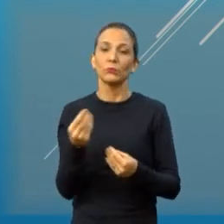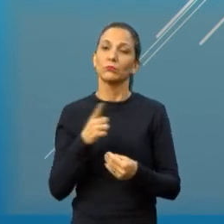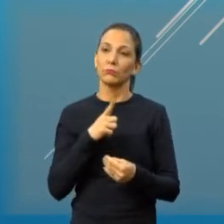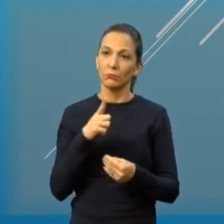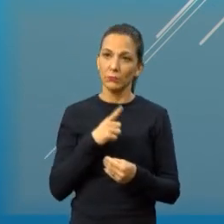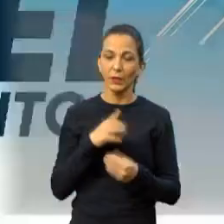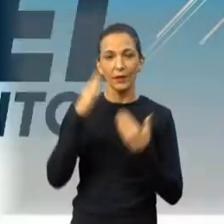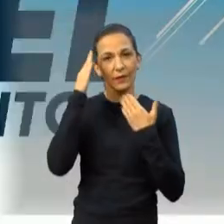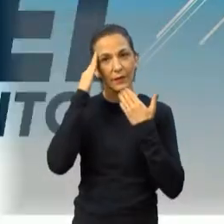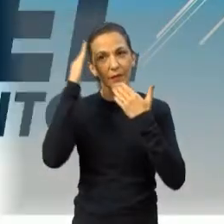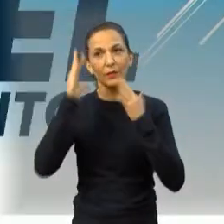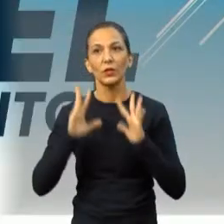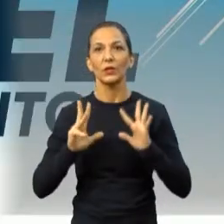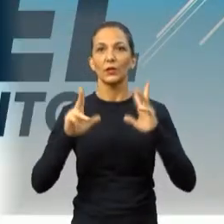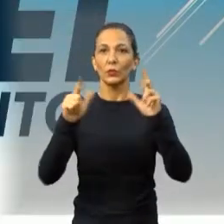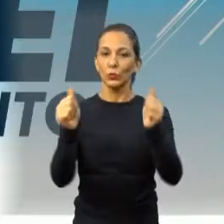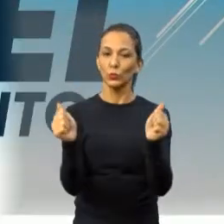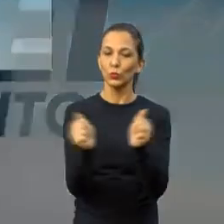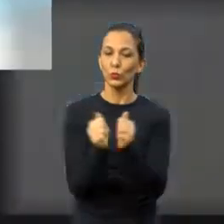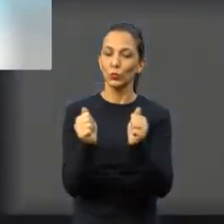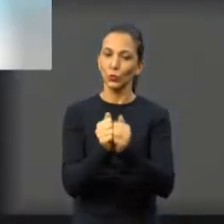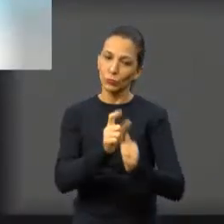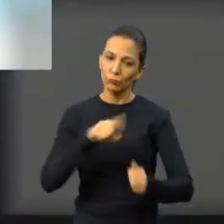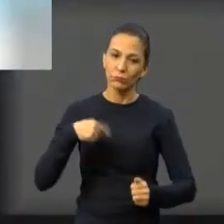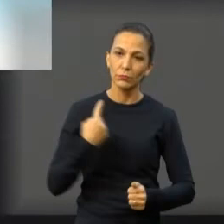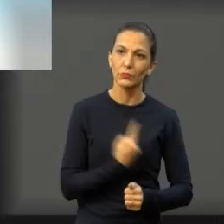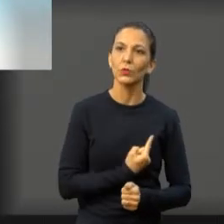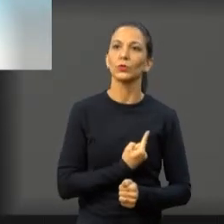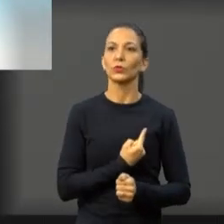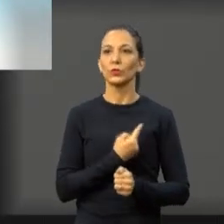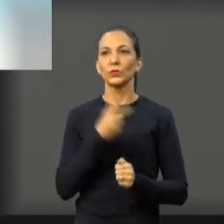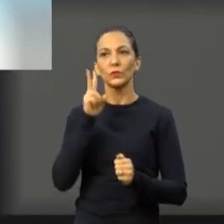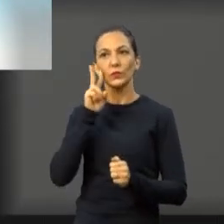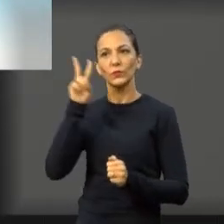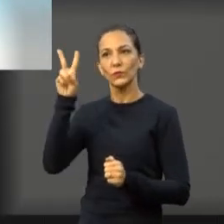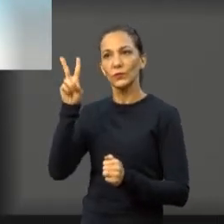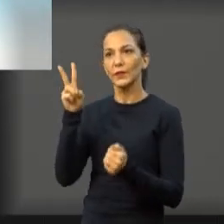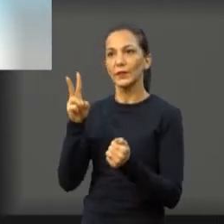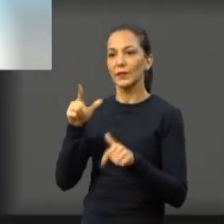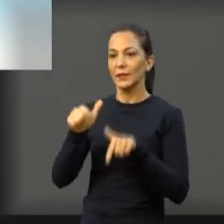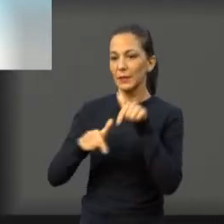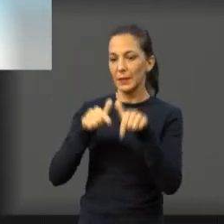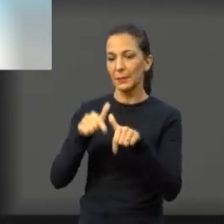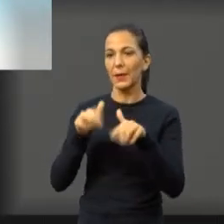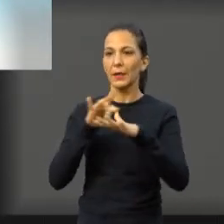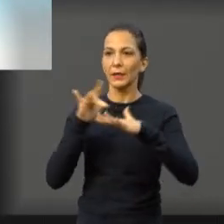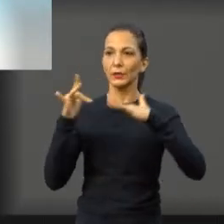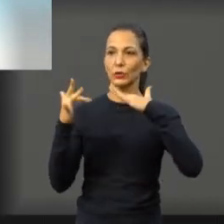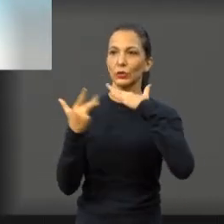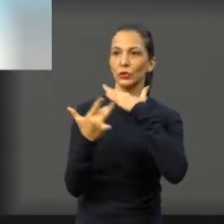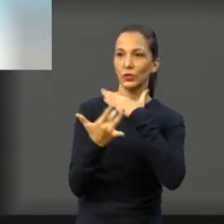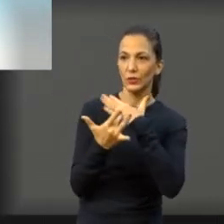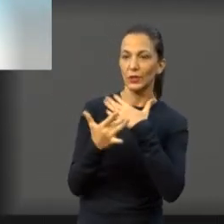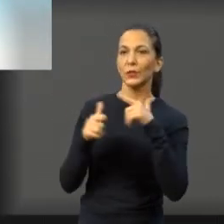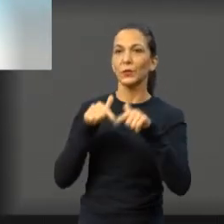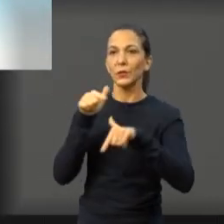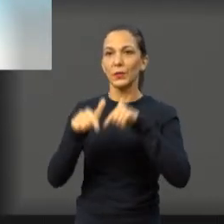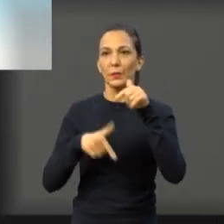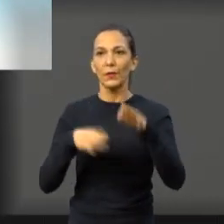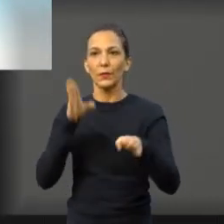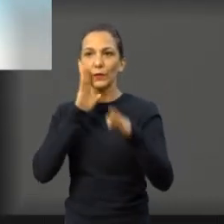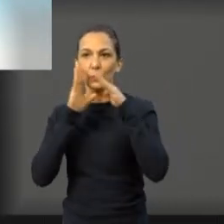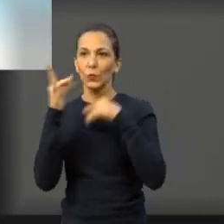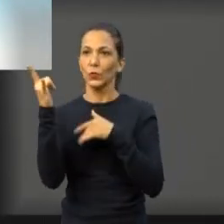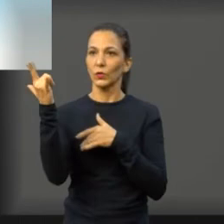muito obrigado a todos que está com a gente aí e vocês podem acompanhar um pouco mais o nossas redes sociais o meu trabalho através do Facebook